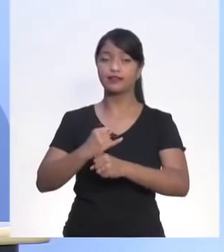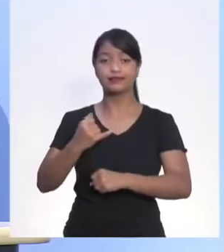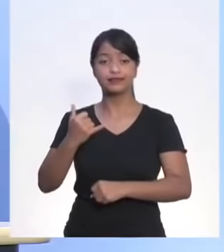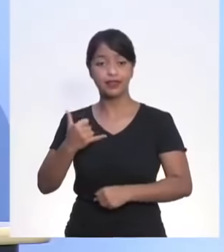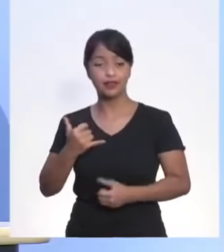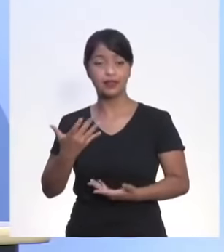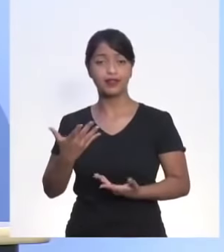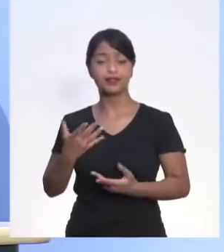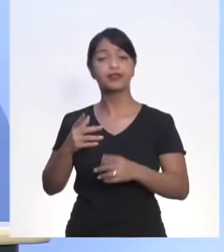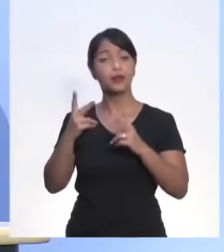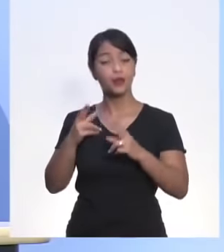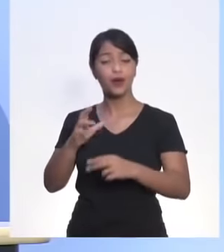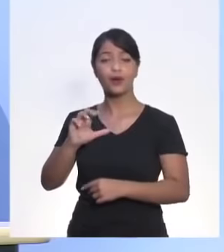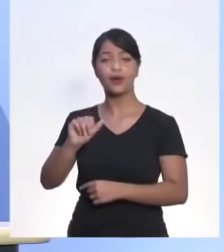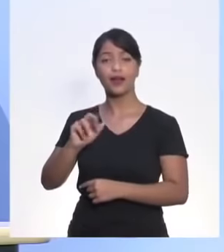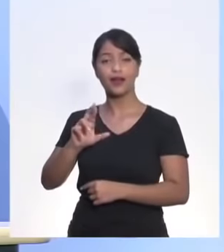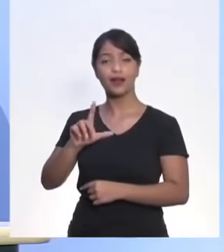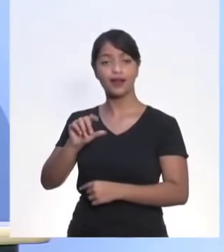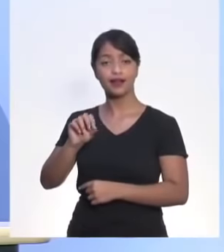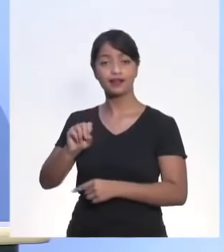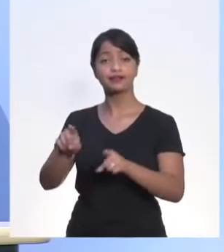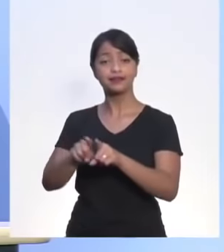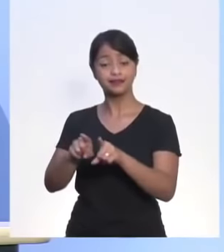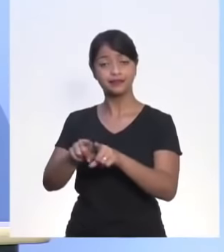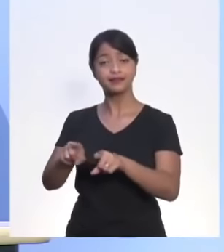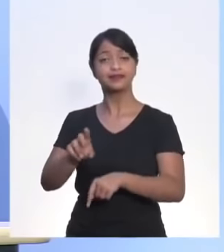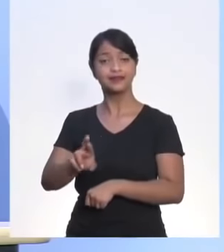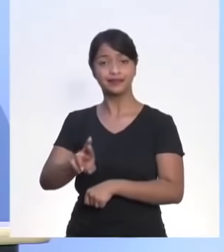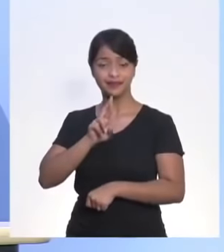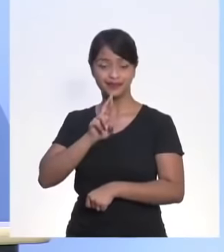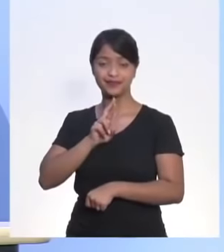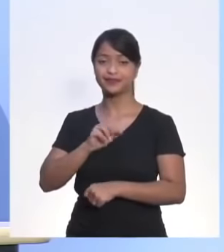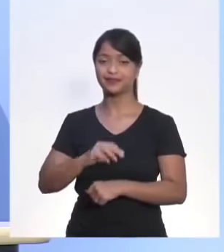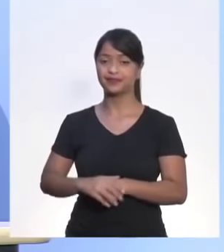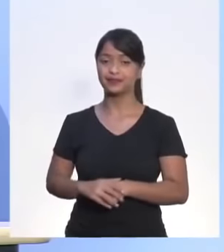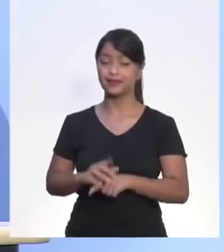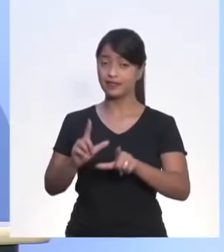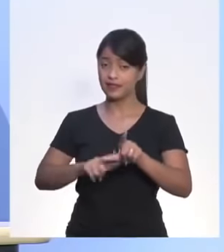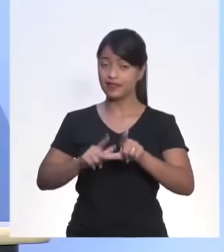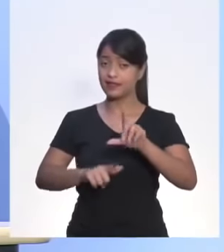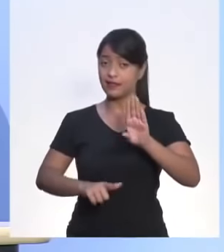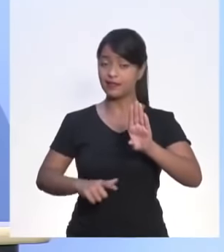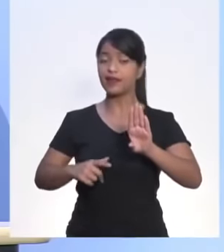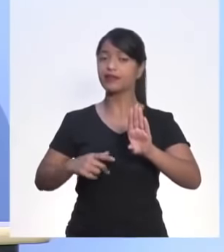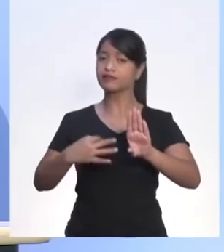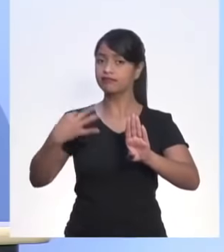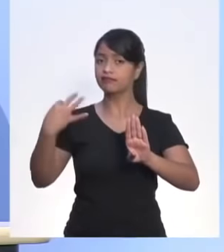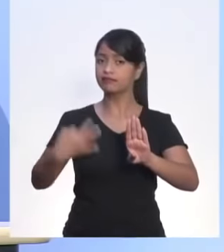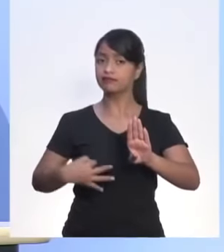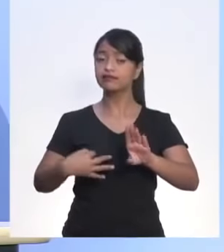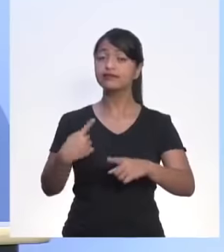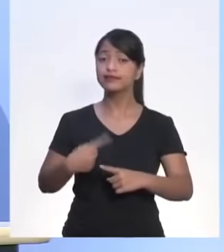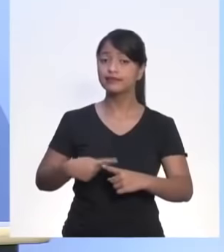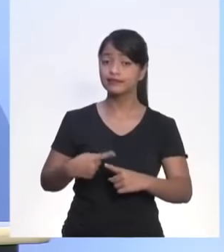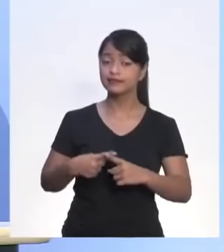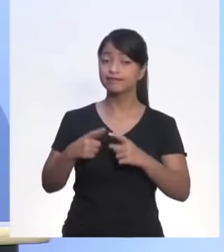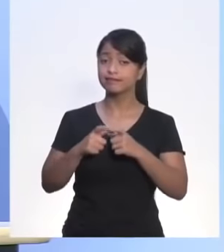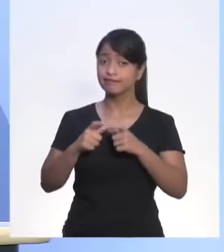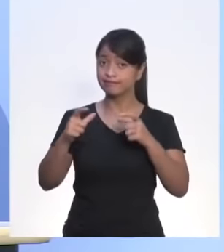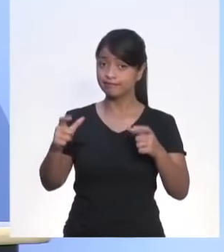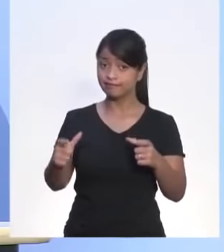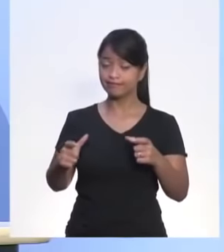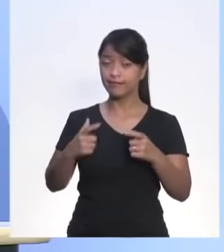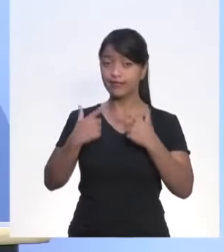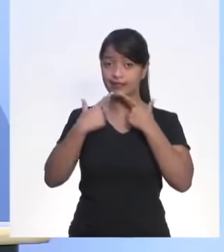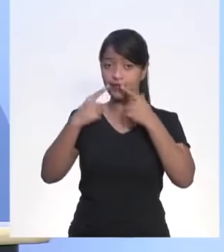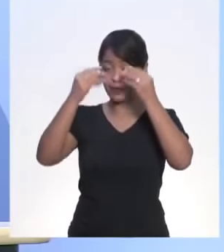como Carlos também pontuou. Porque é a B a correta, porque a maioria das vezes essa linguagem